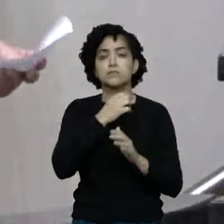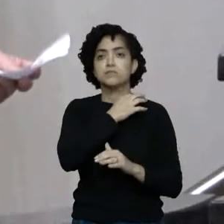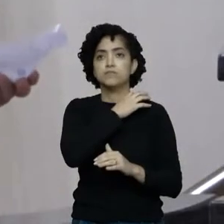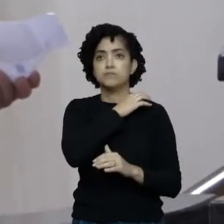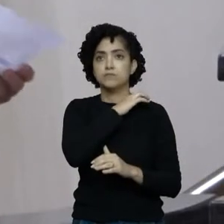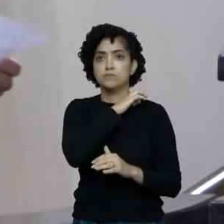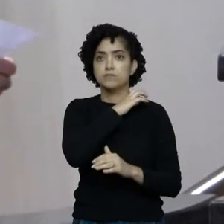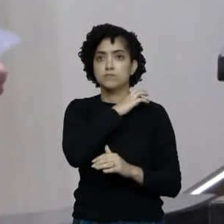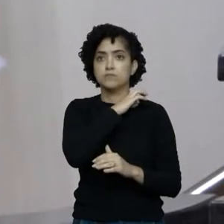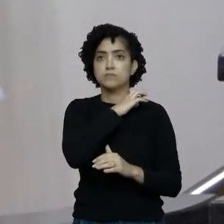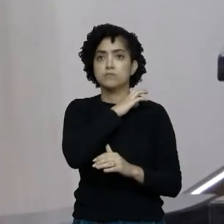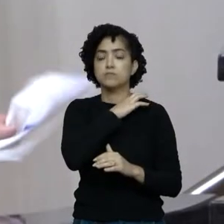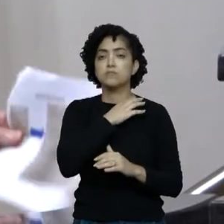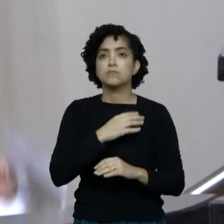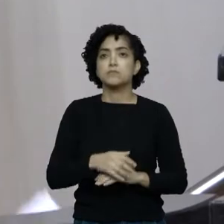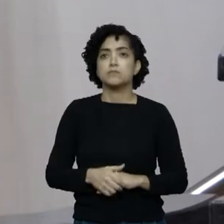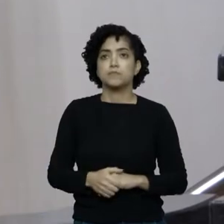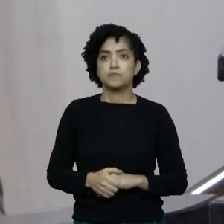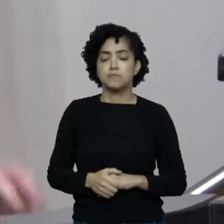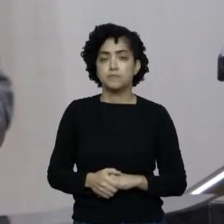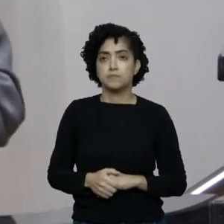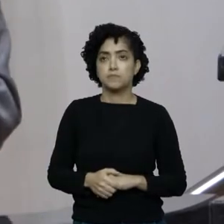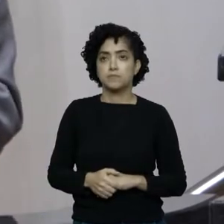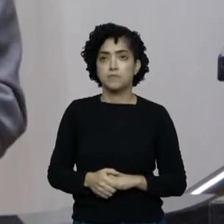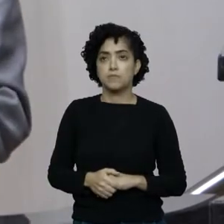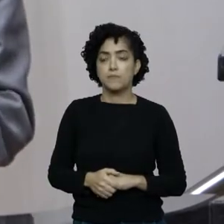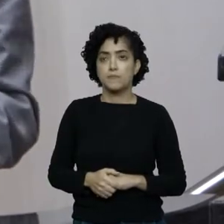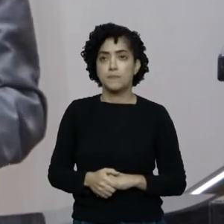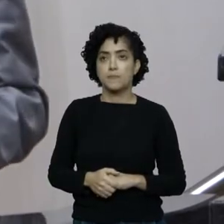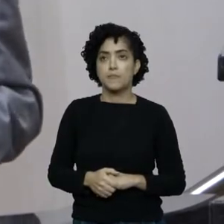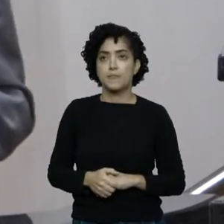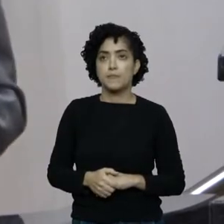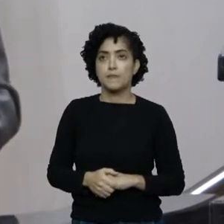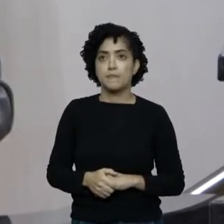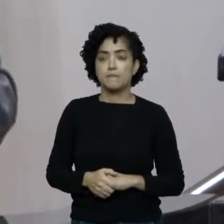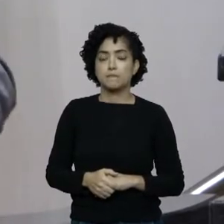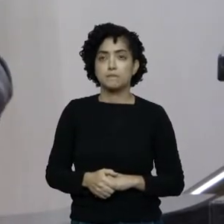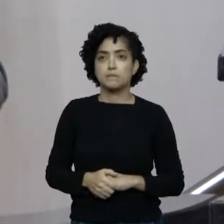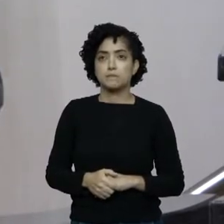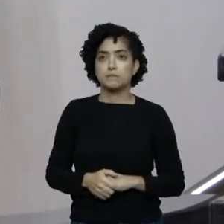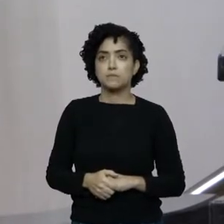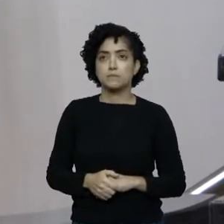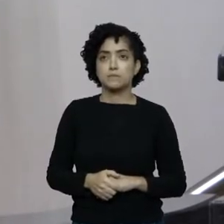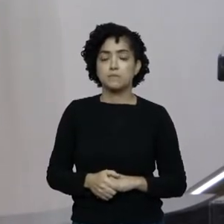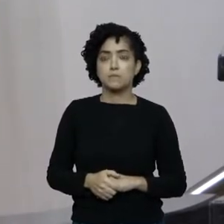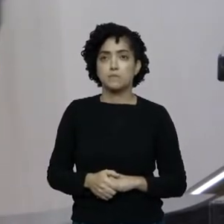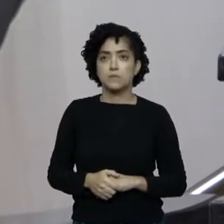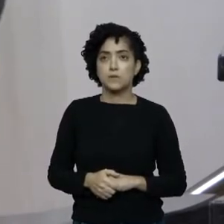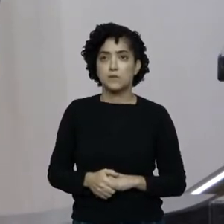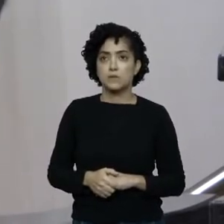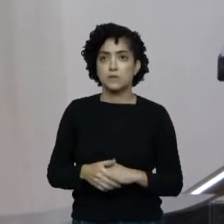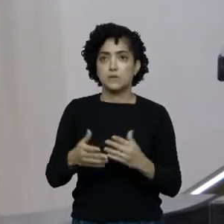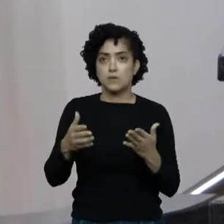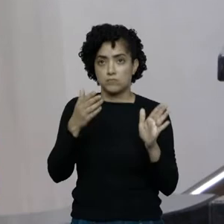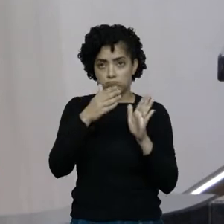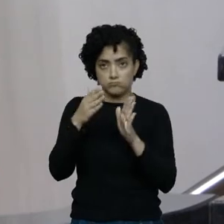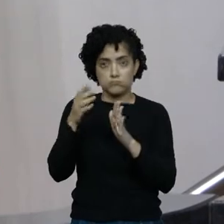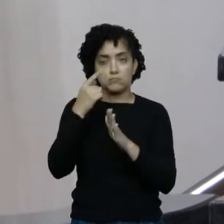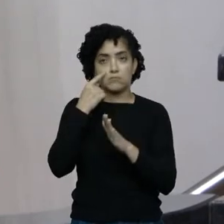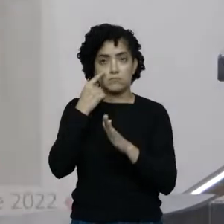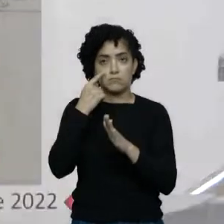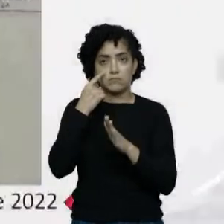e tem pelo menos aí há algo de má-fé por